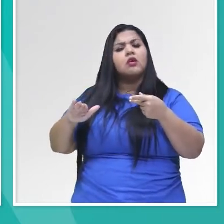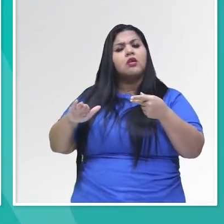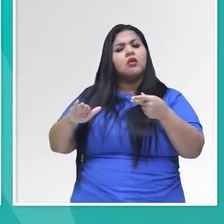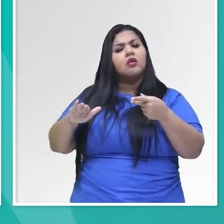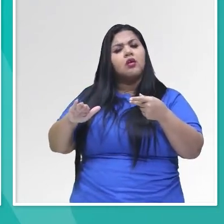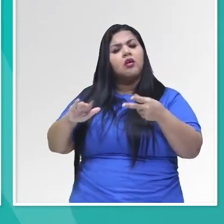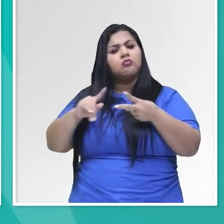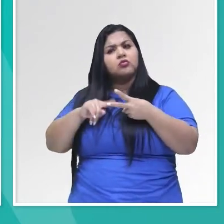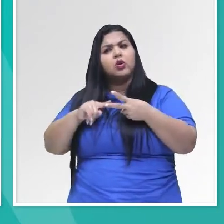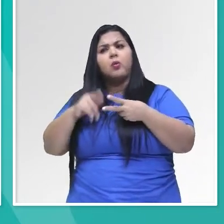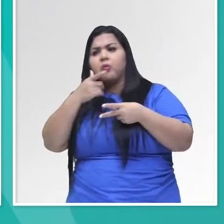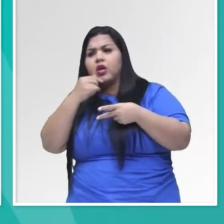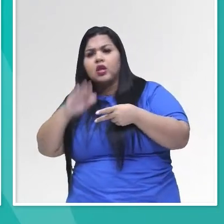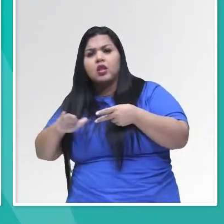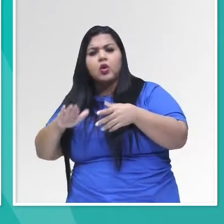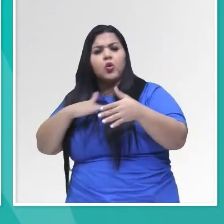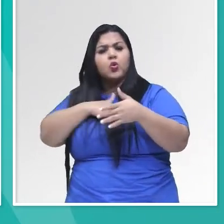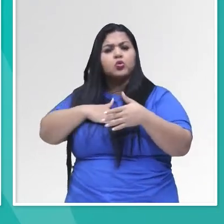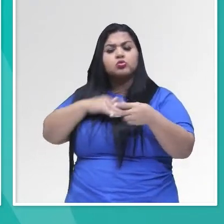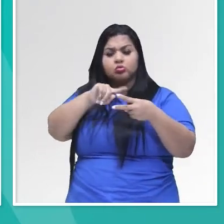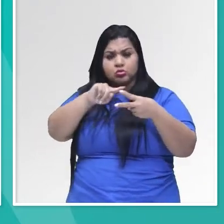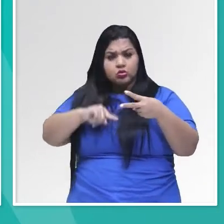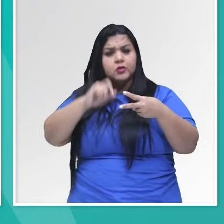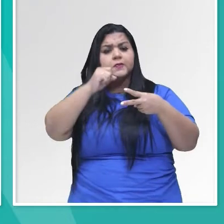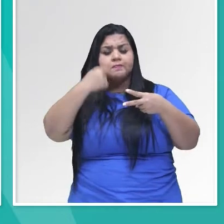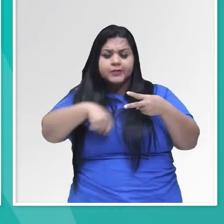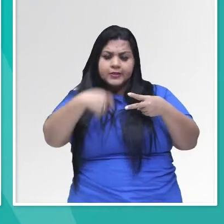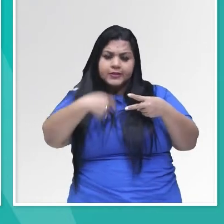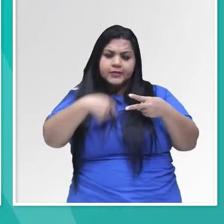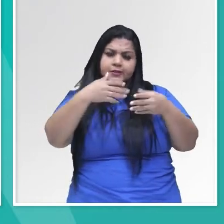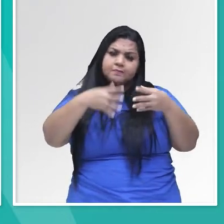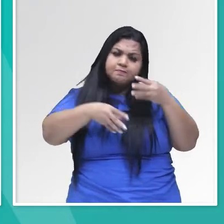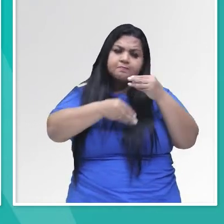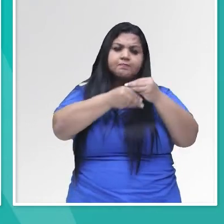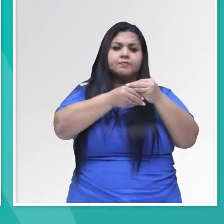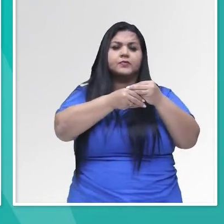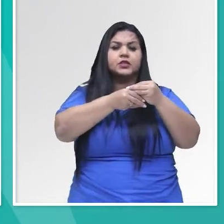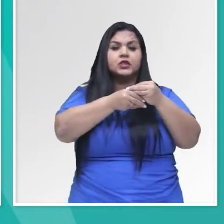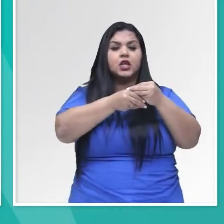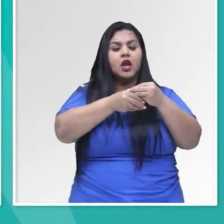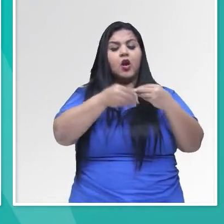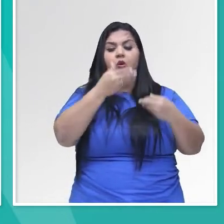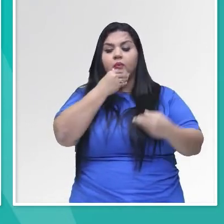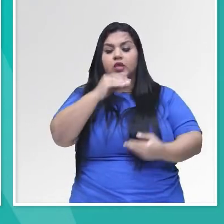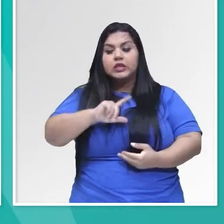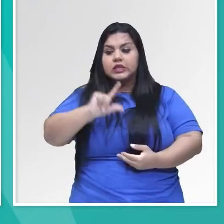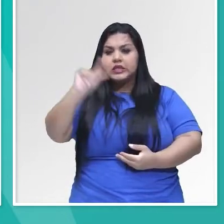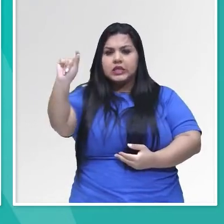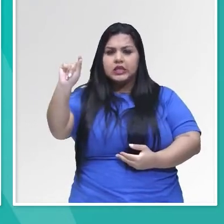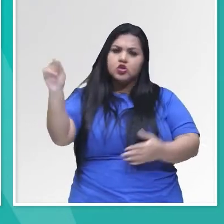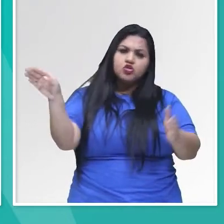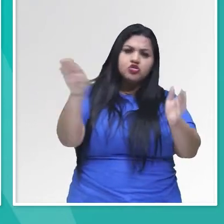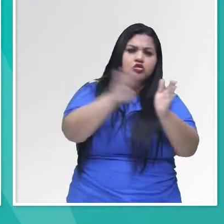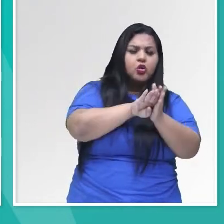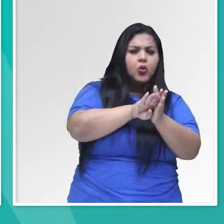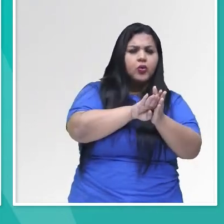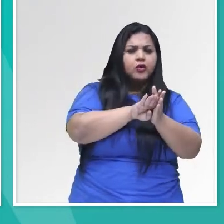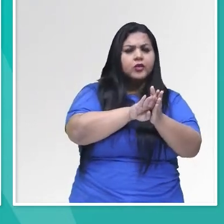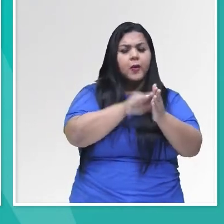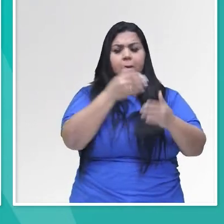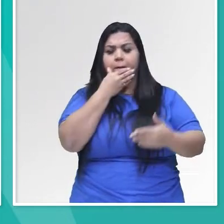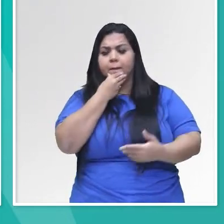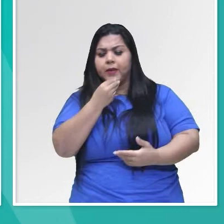pedem complemento. Sim ou não? O menino saiu. O menino chegou. O